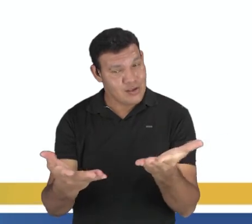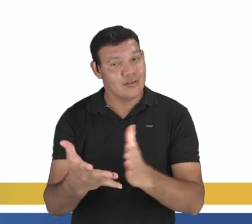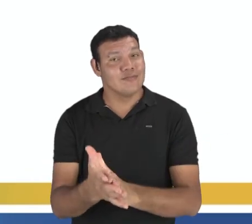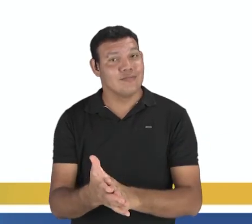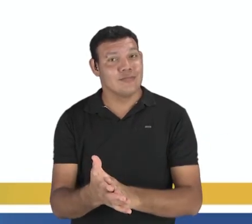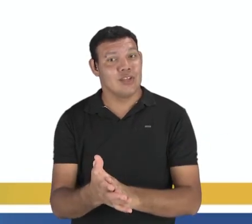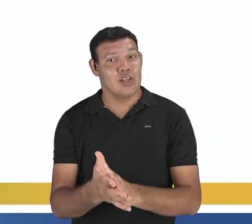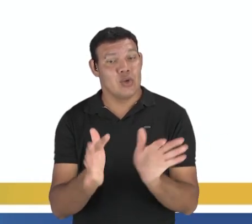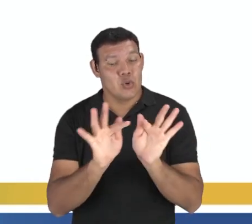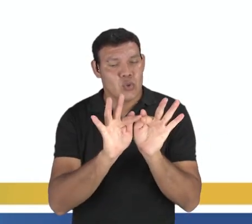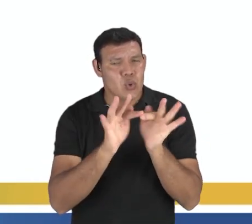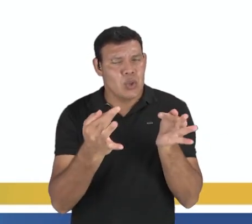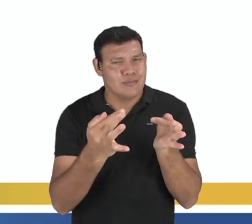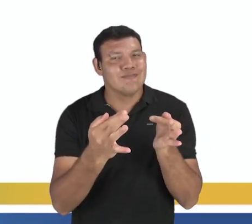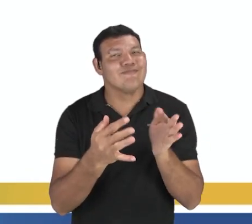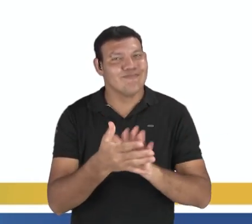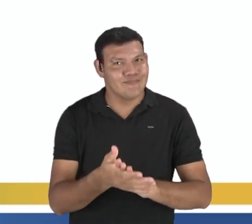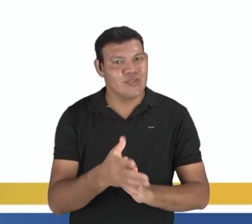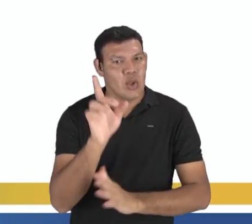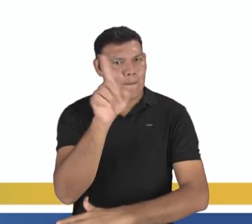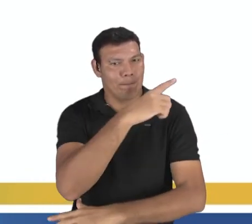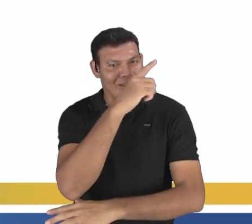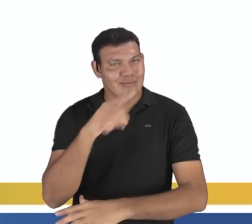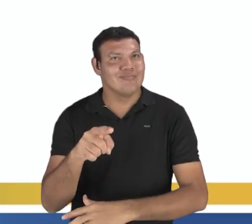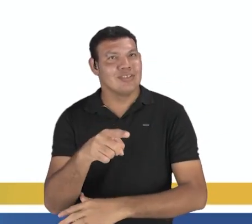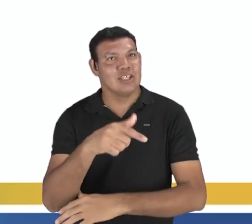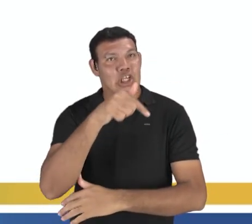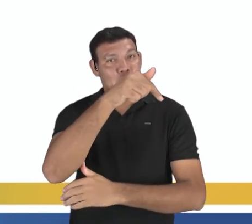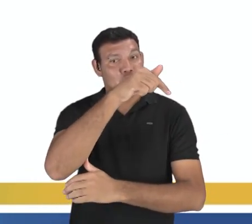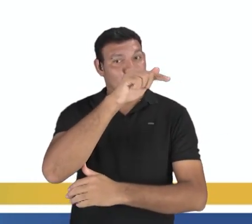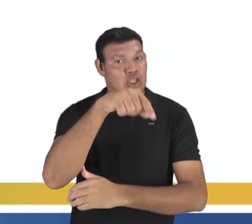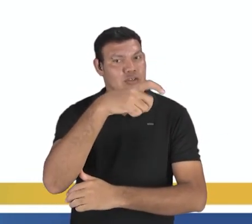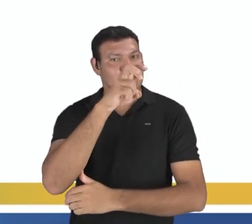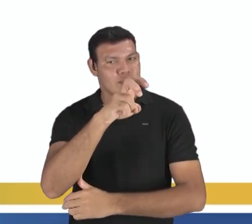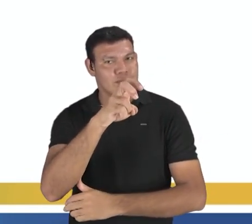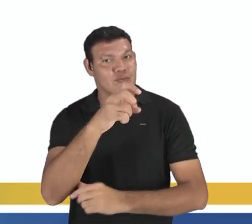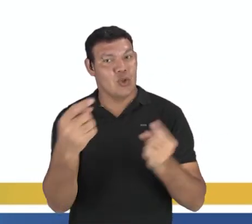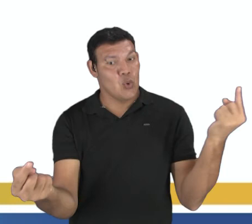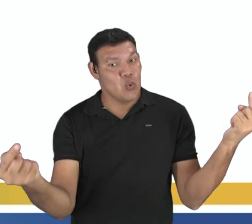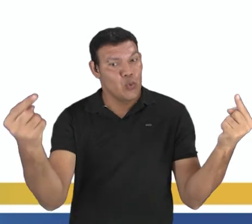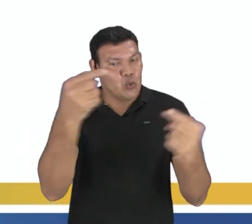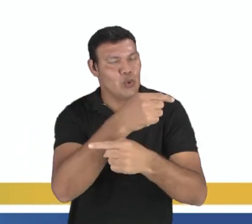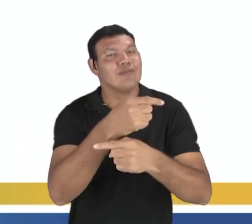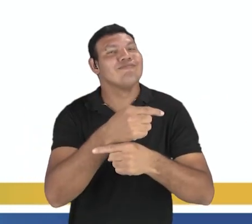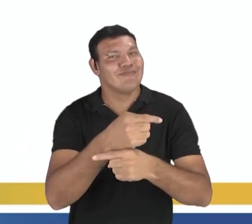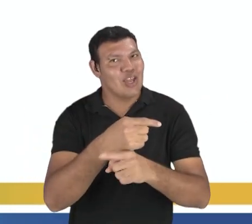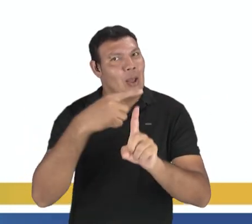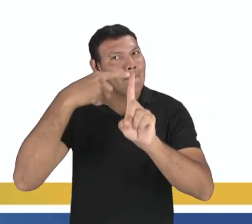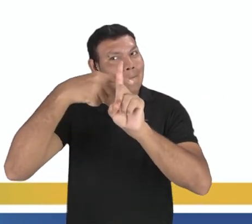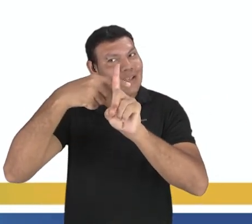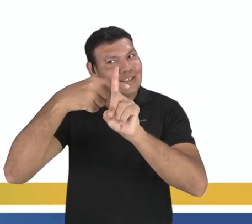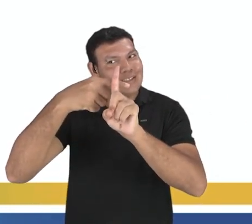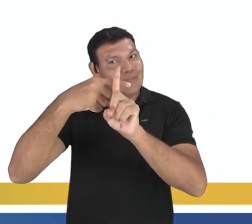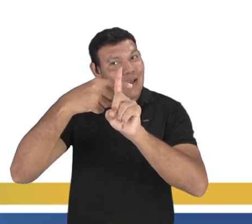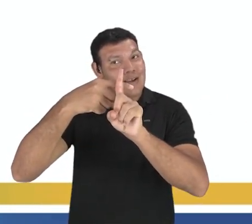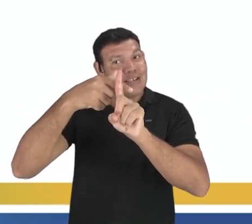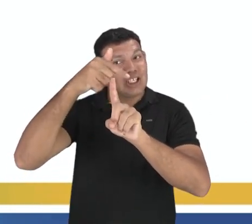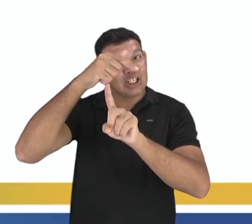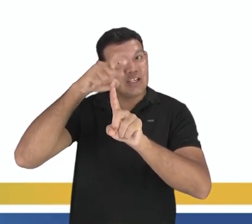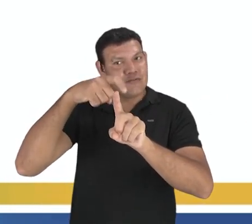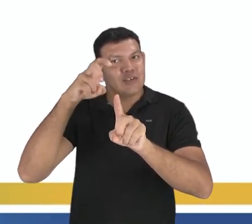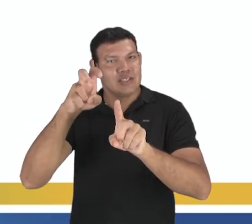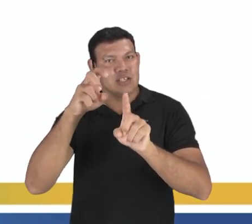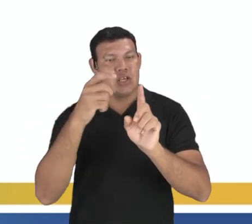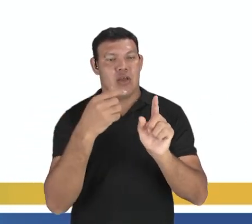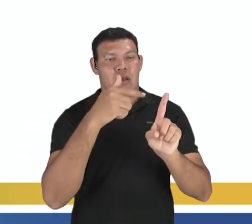para suprimir o menos 7,5. Então, vou colocar o inverso dele, será positivo, 7,5. Então,